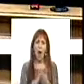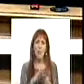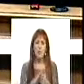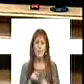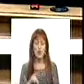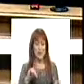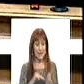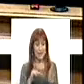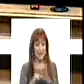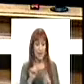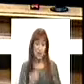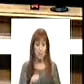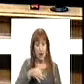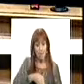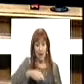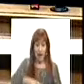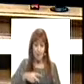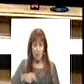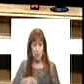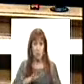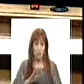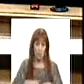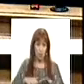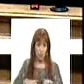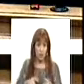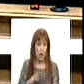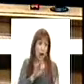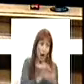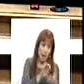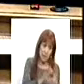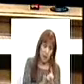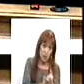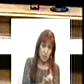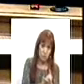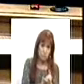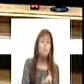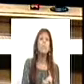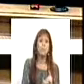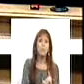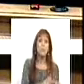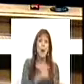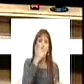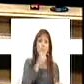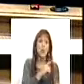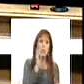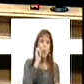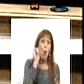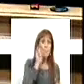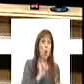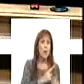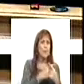beneficiários das técnicas de PMA em relação a casais constituído por pessoas de